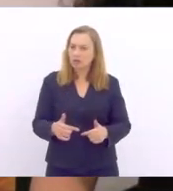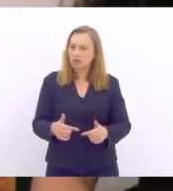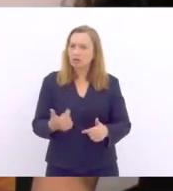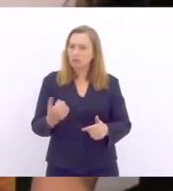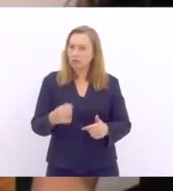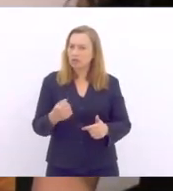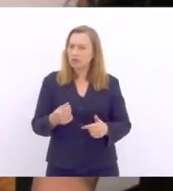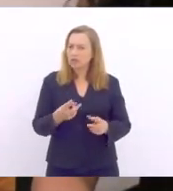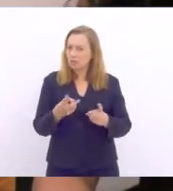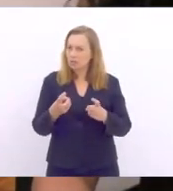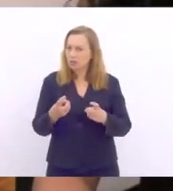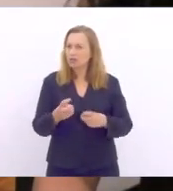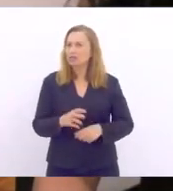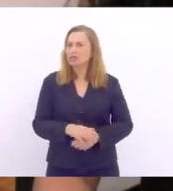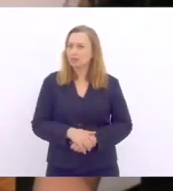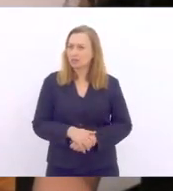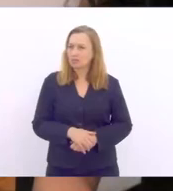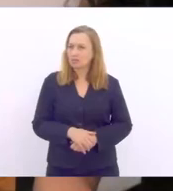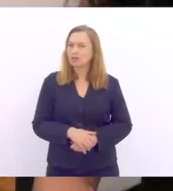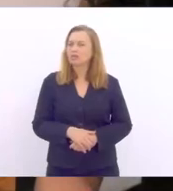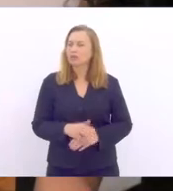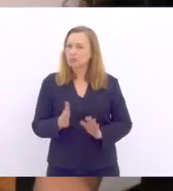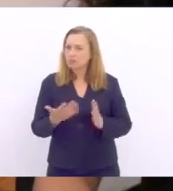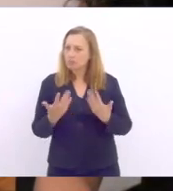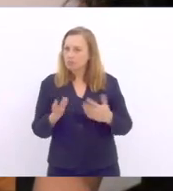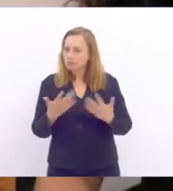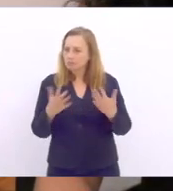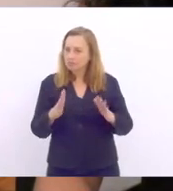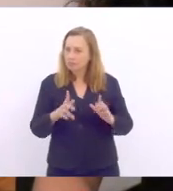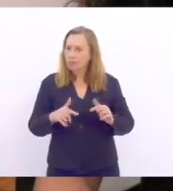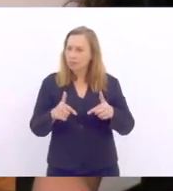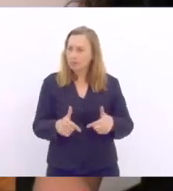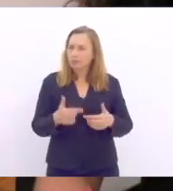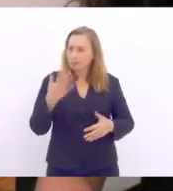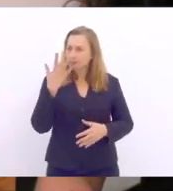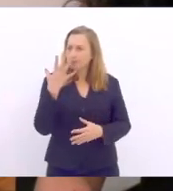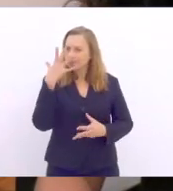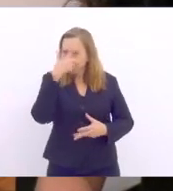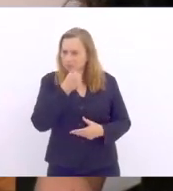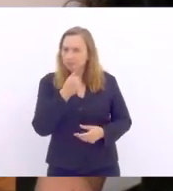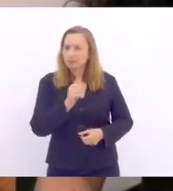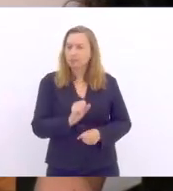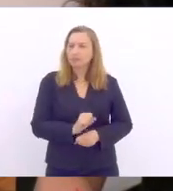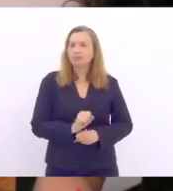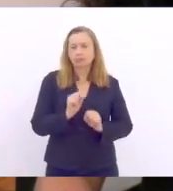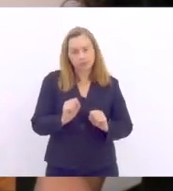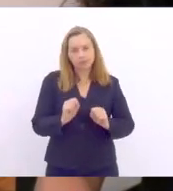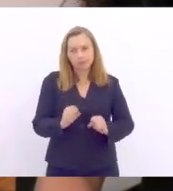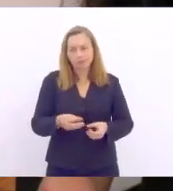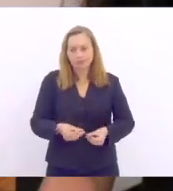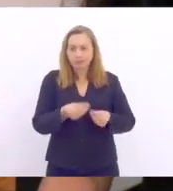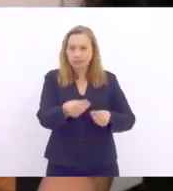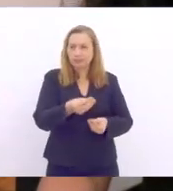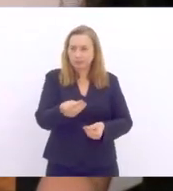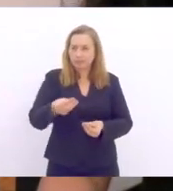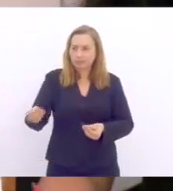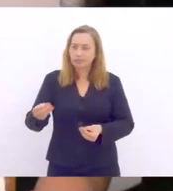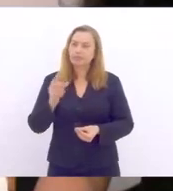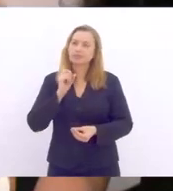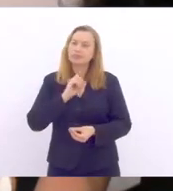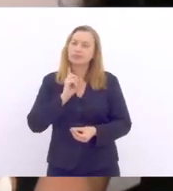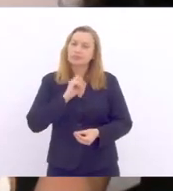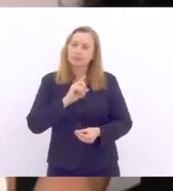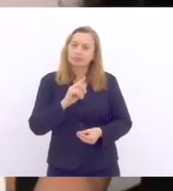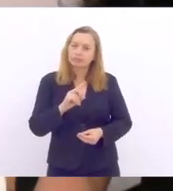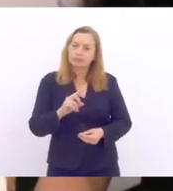precisa ser reconhecido como um ato de louvor, de uma atitude bonita? Que eles podiam pegar os ingressos, dar para a torcida,